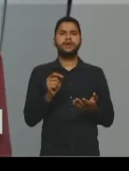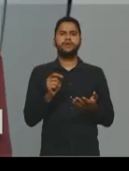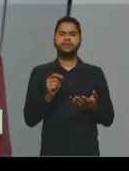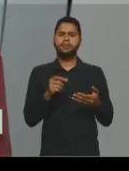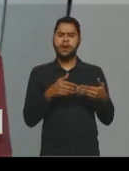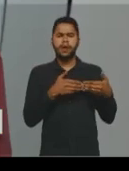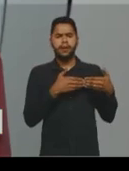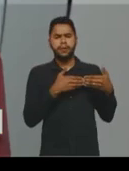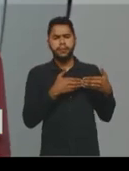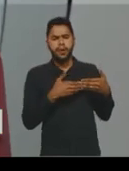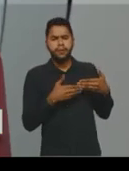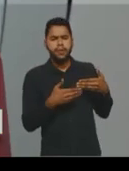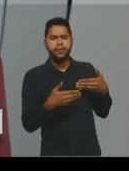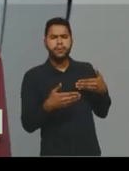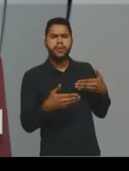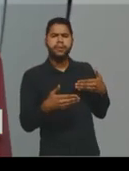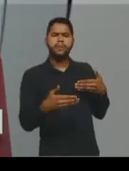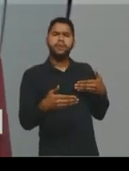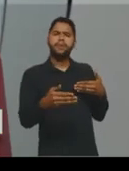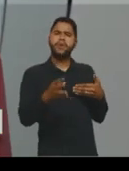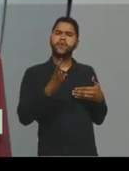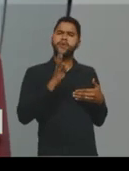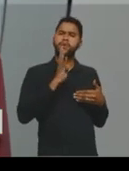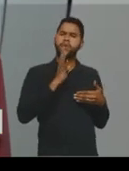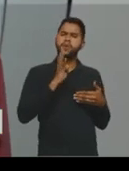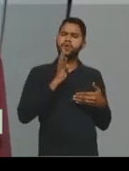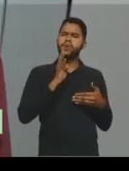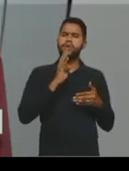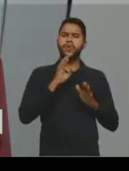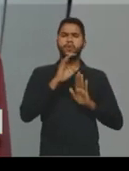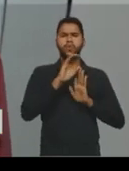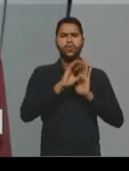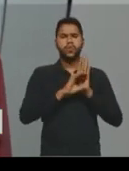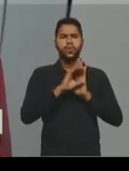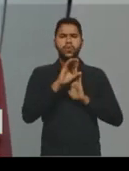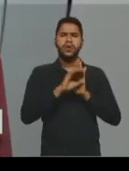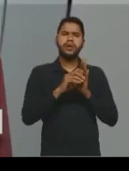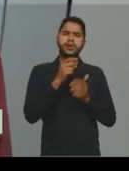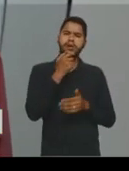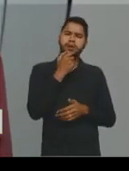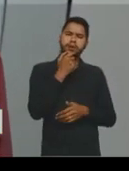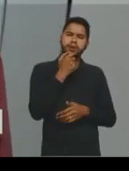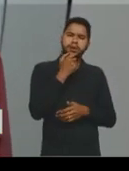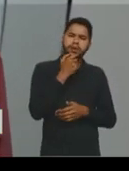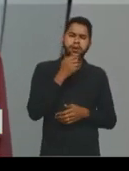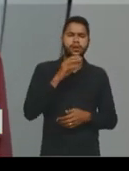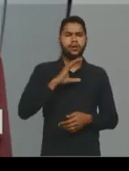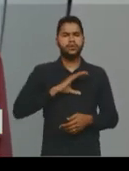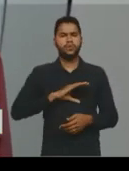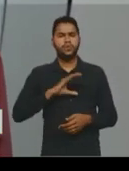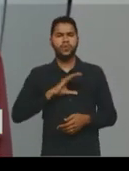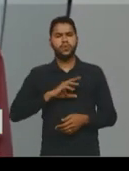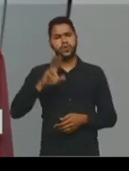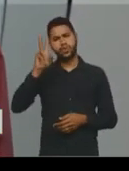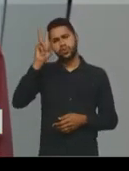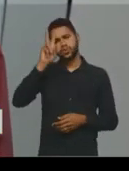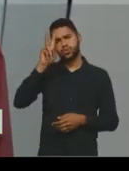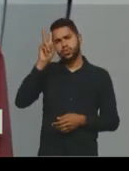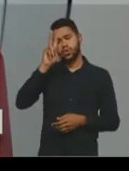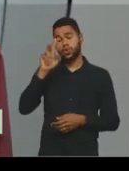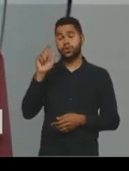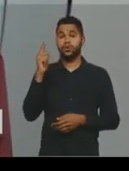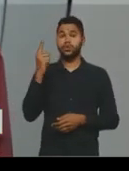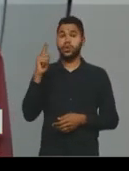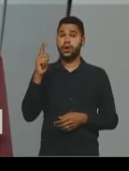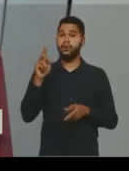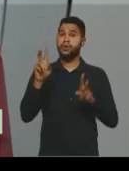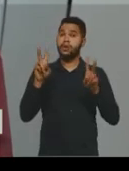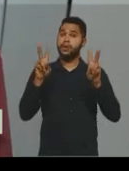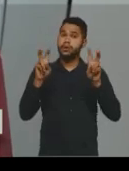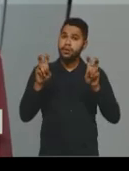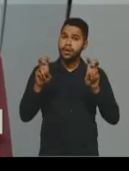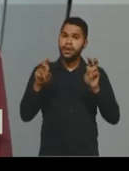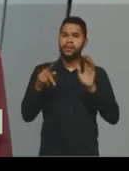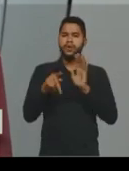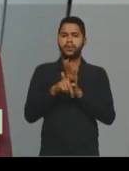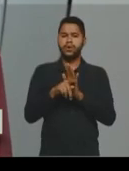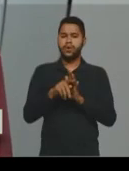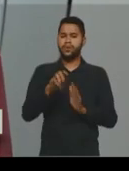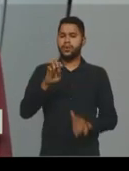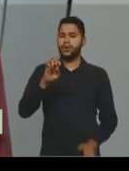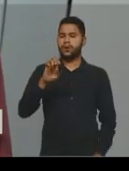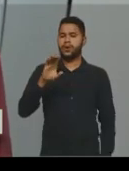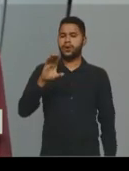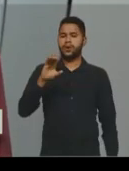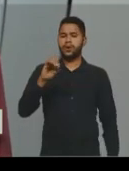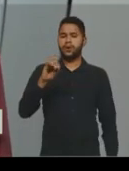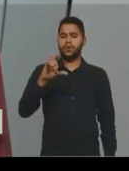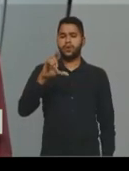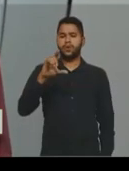todos os conhecimentos, todos os componentes curriculares, o inglês, o português, a história, a geografia, temas, ecologia. É um